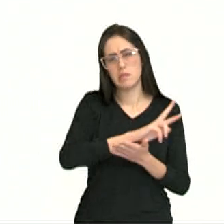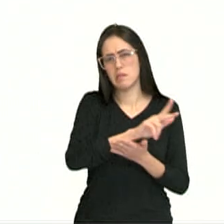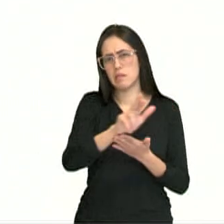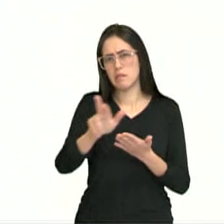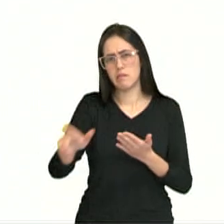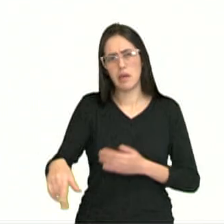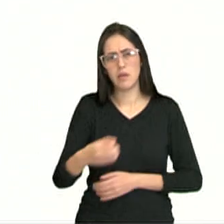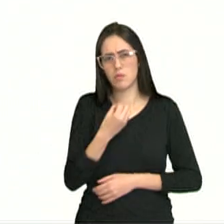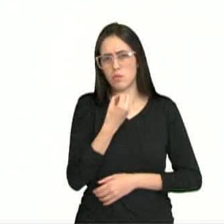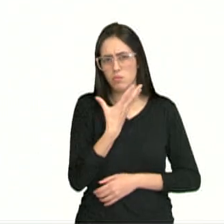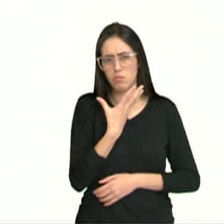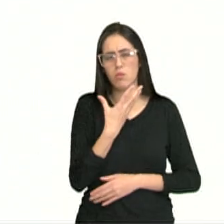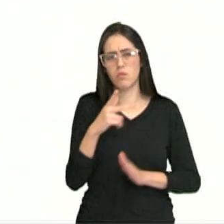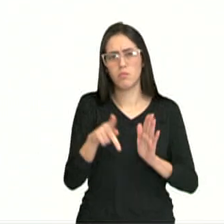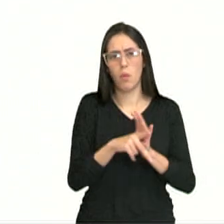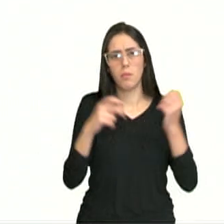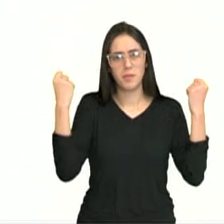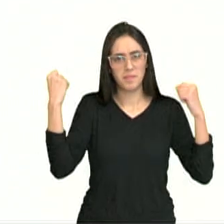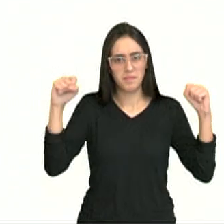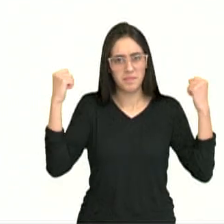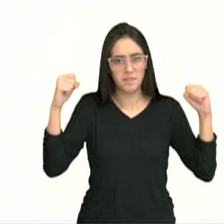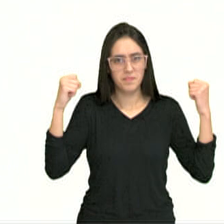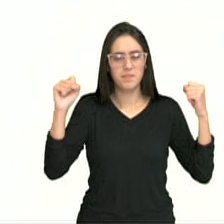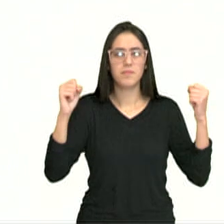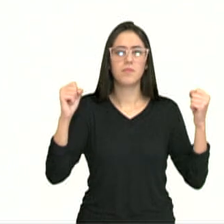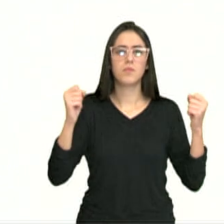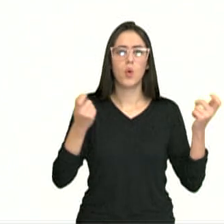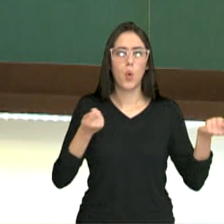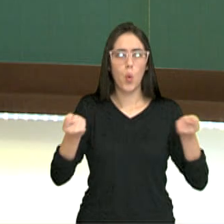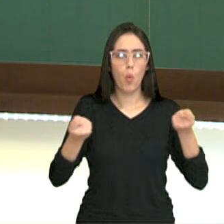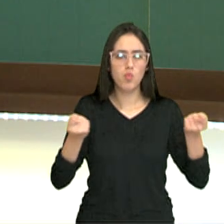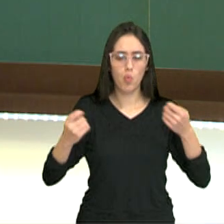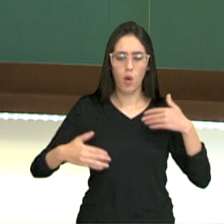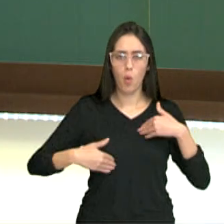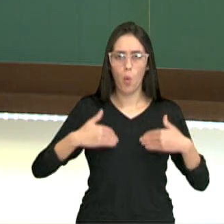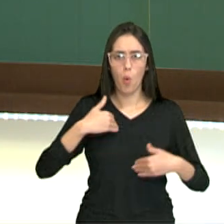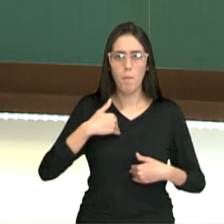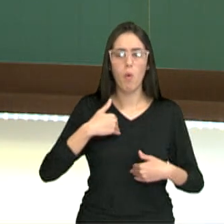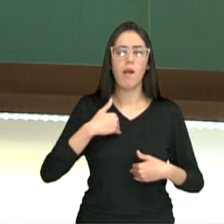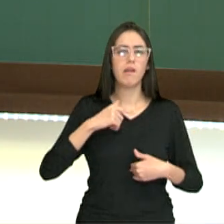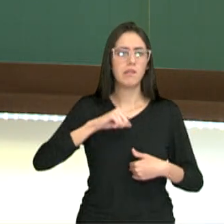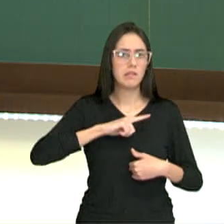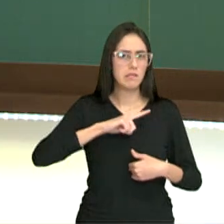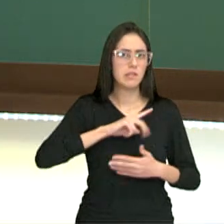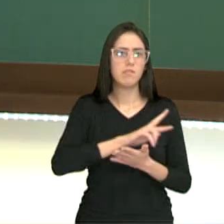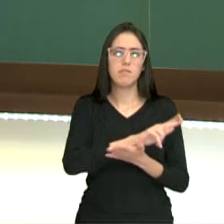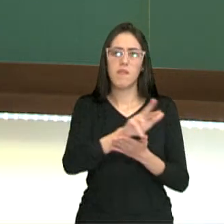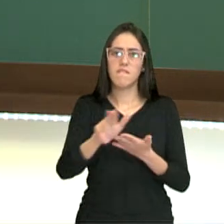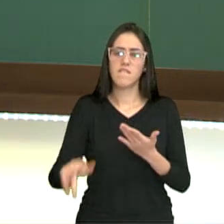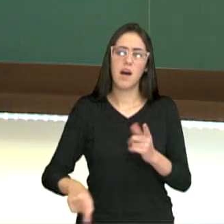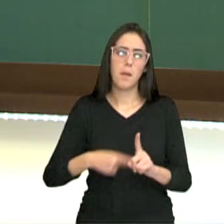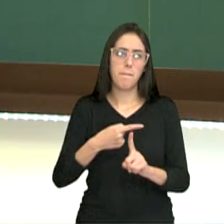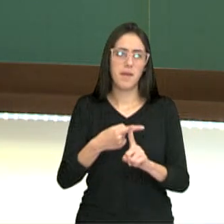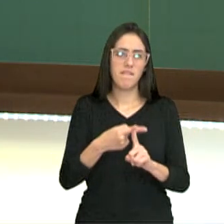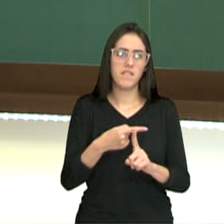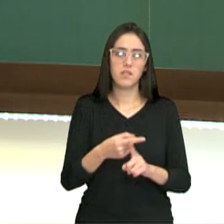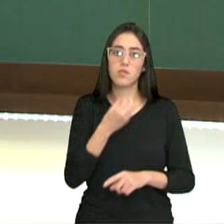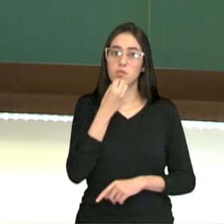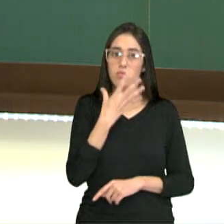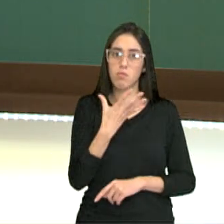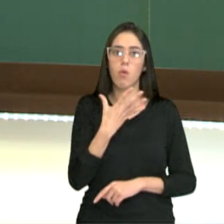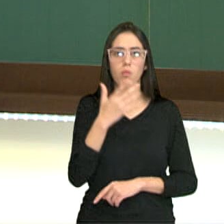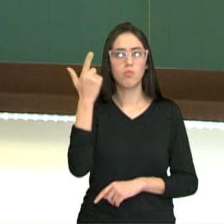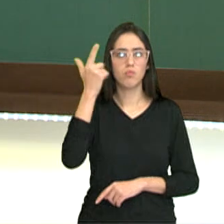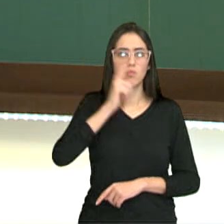nós falamos de atividade física, controle corporal, então quais que são todos esses benefícios que a prática do